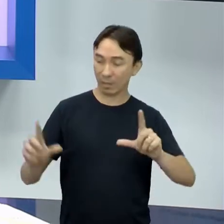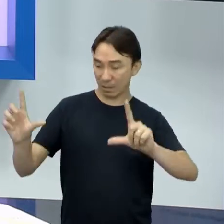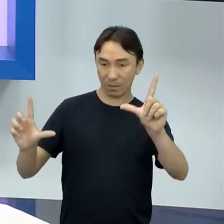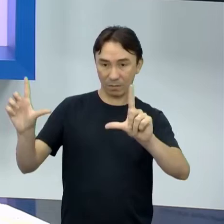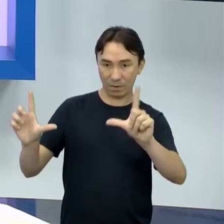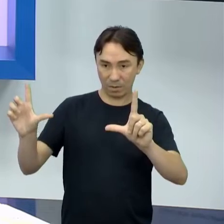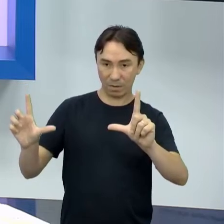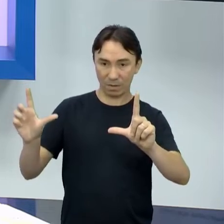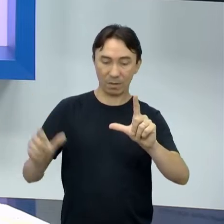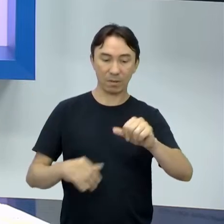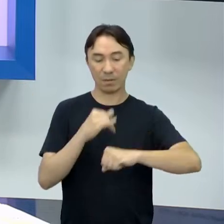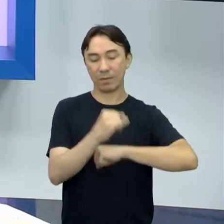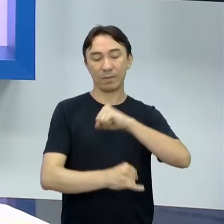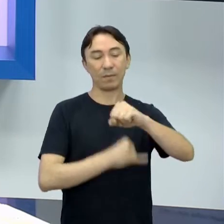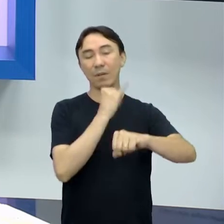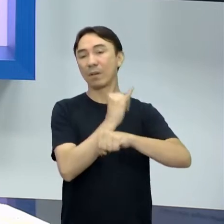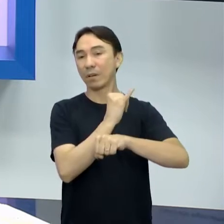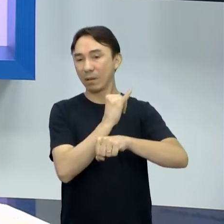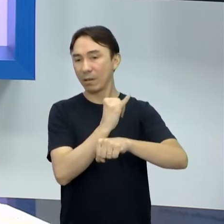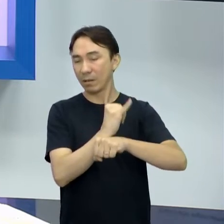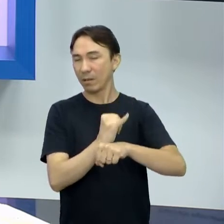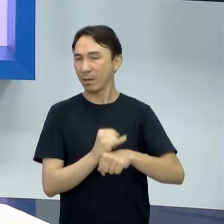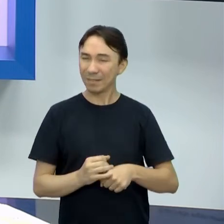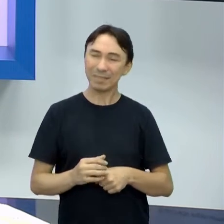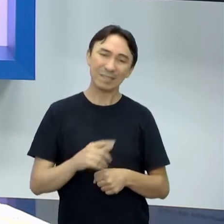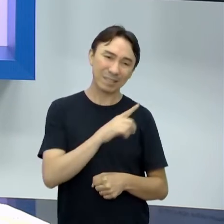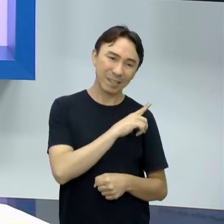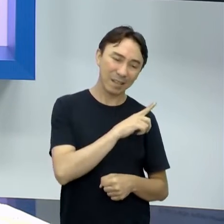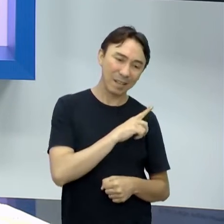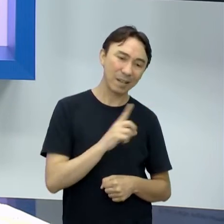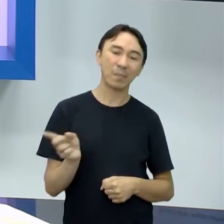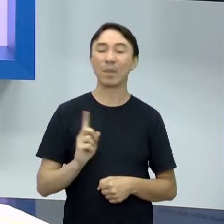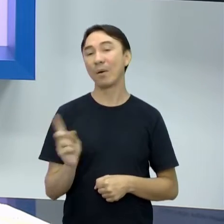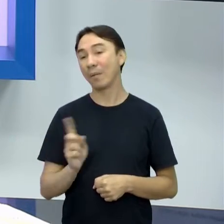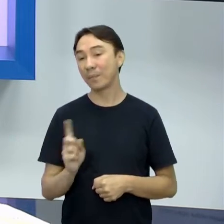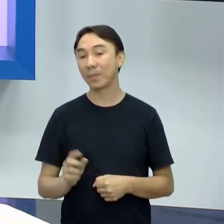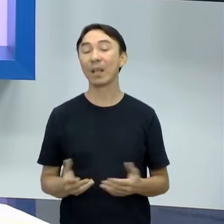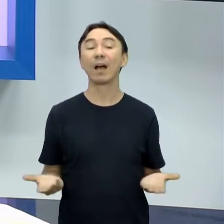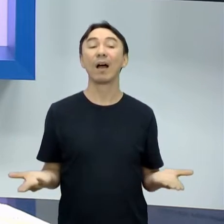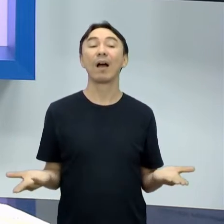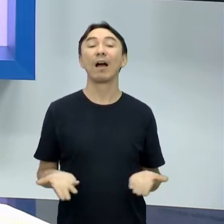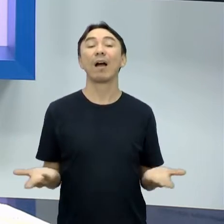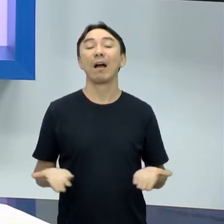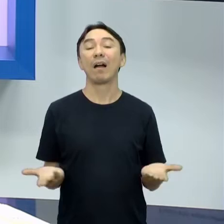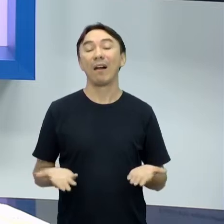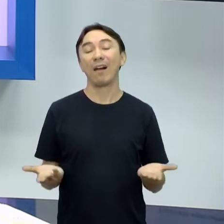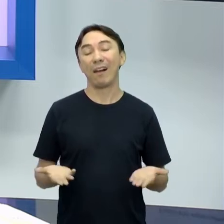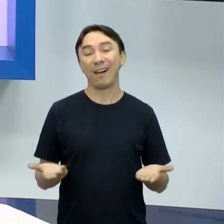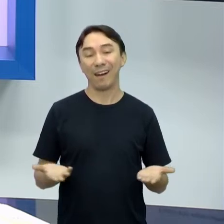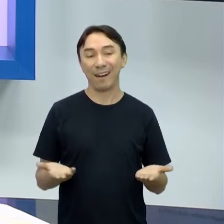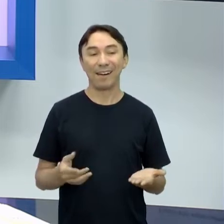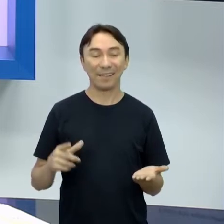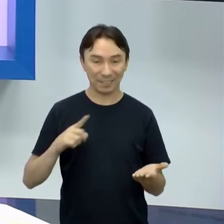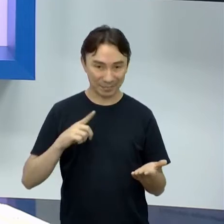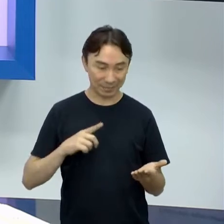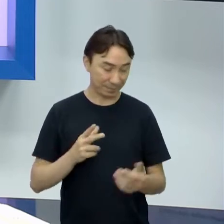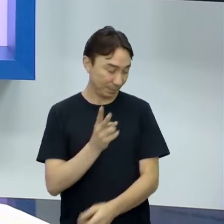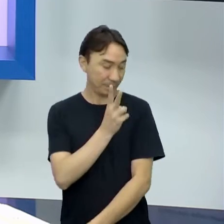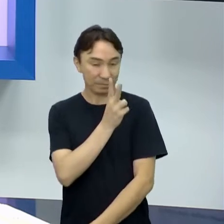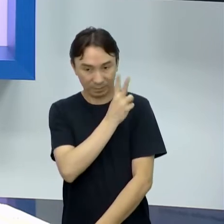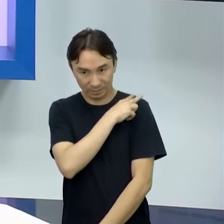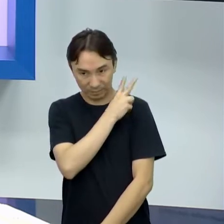dependendo da modalidade? Então a gente agora, segunda série, vai começar a deixar assim essa nossa conversa, essas